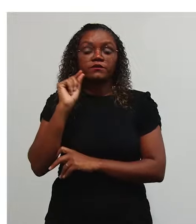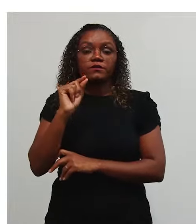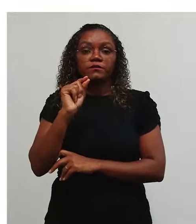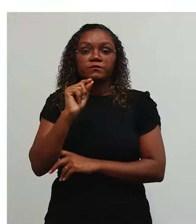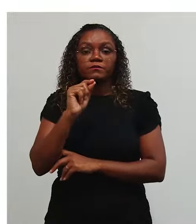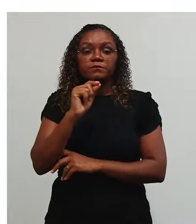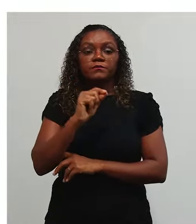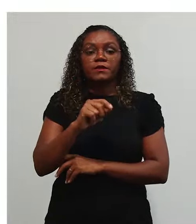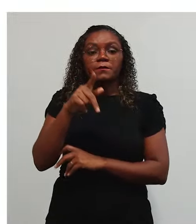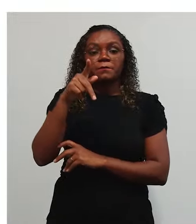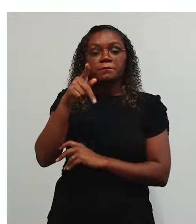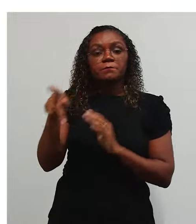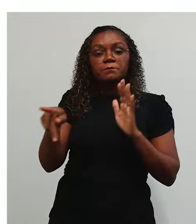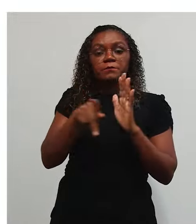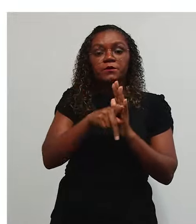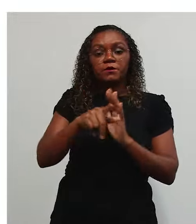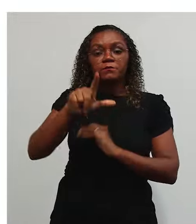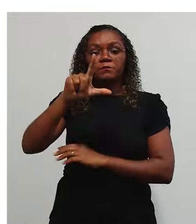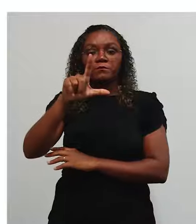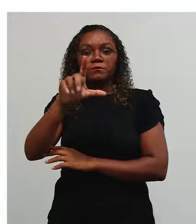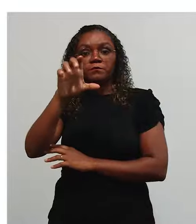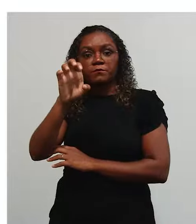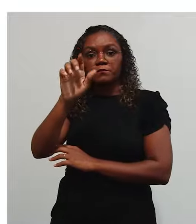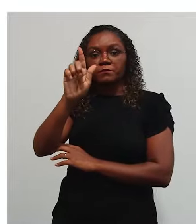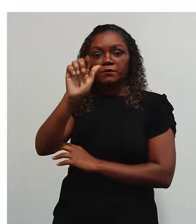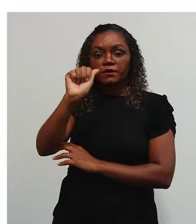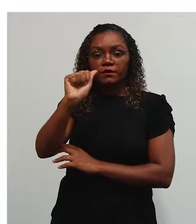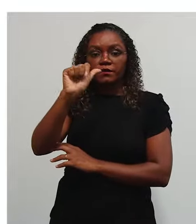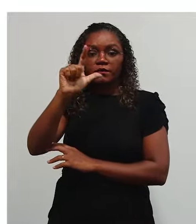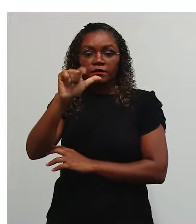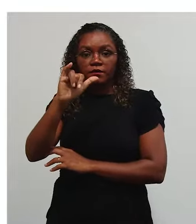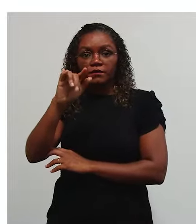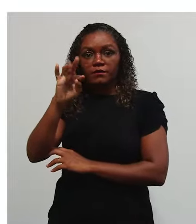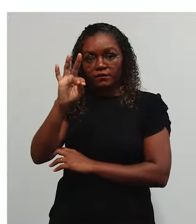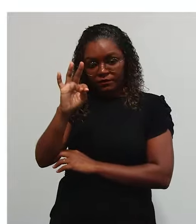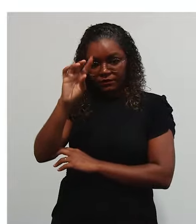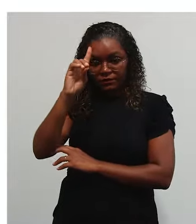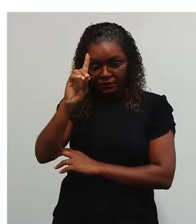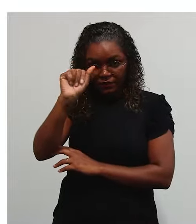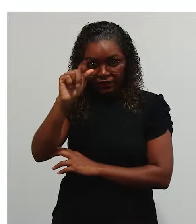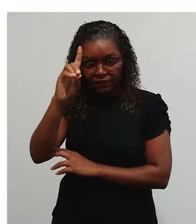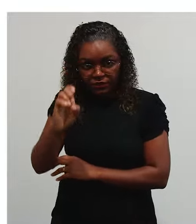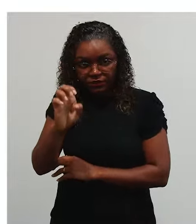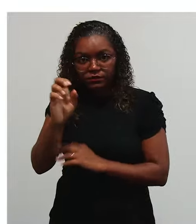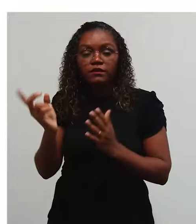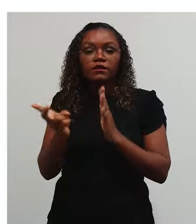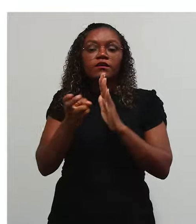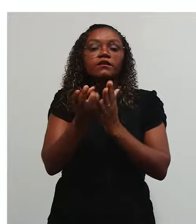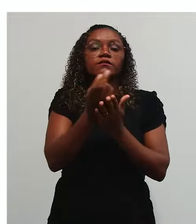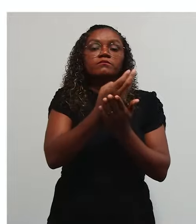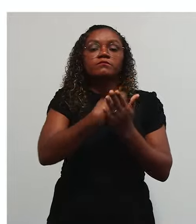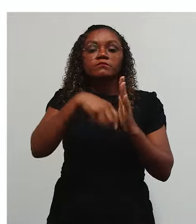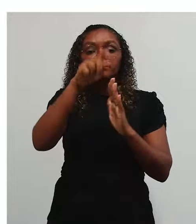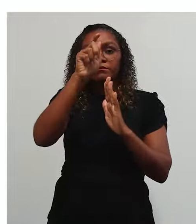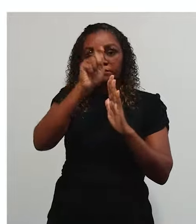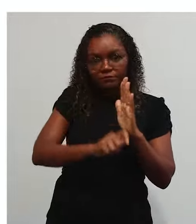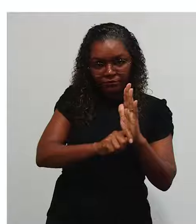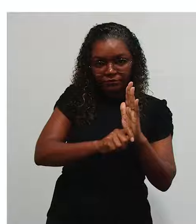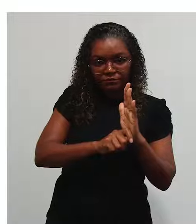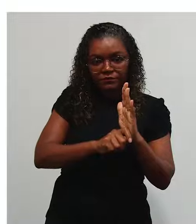princípio da legalidade tributária então o que que é isso tá lá no artigo 1501 da Constituição